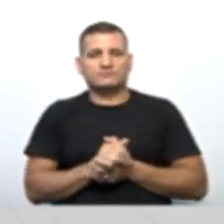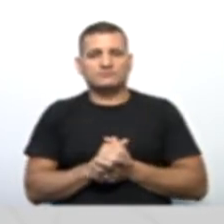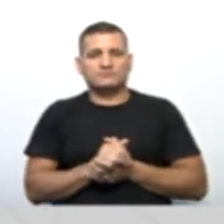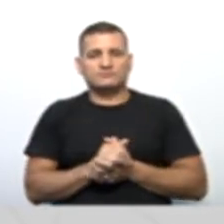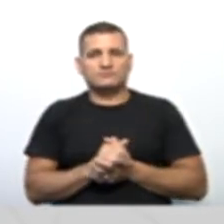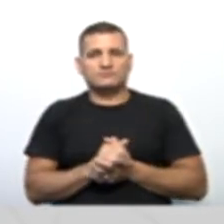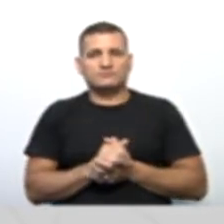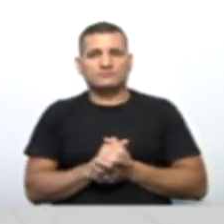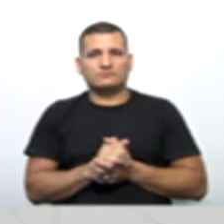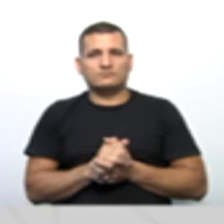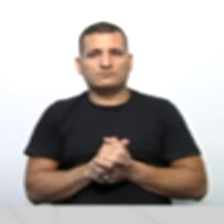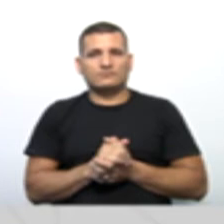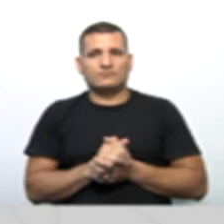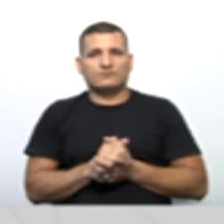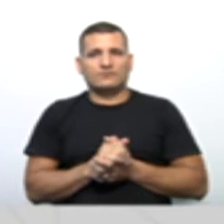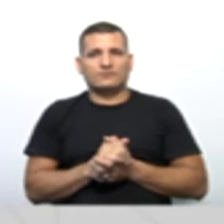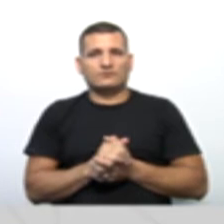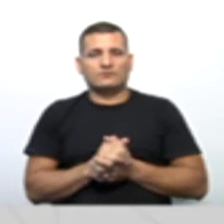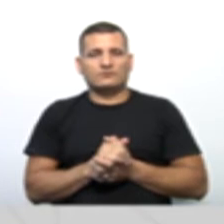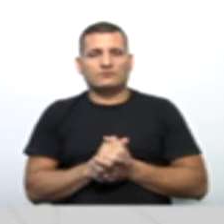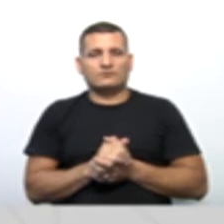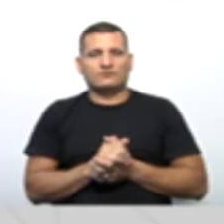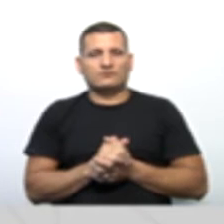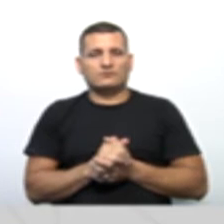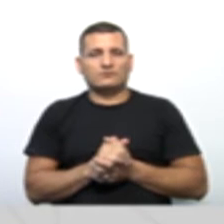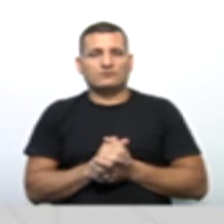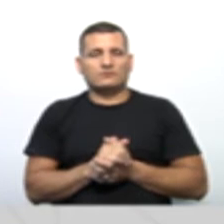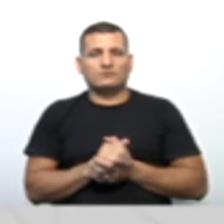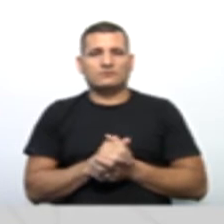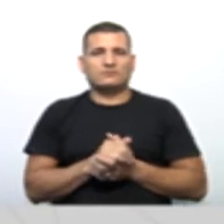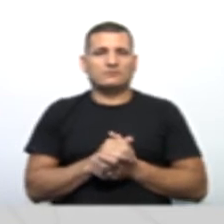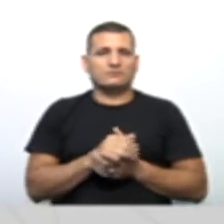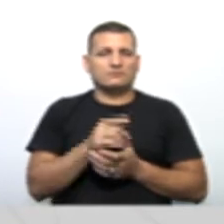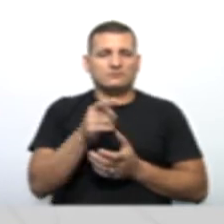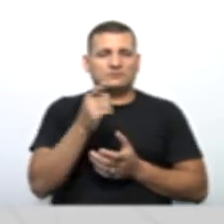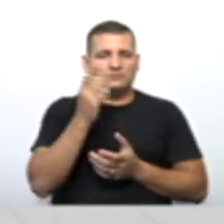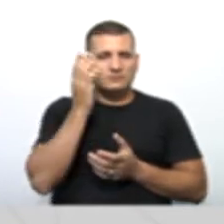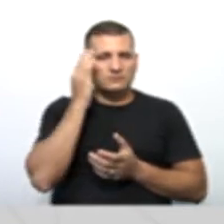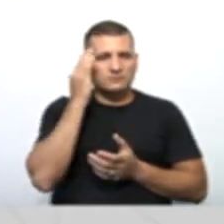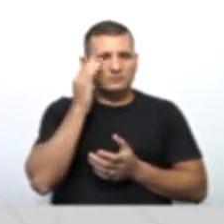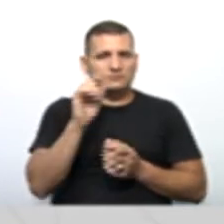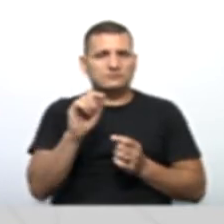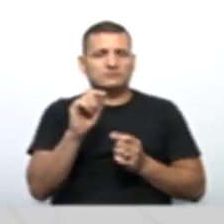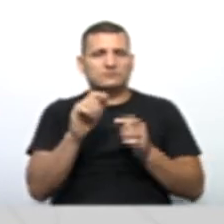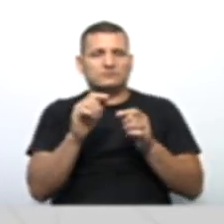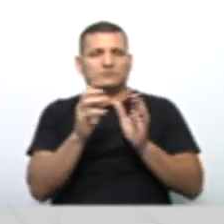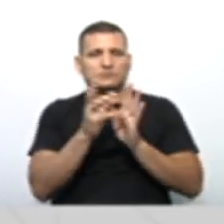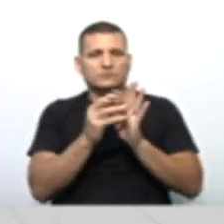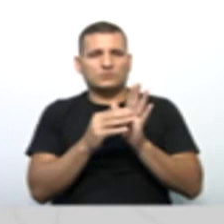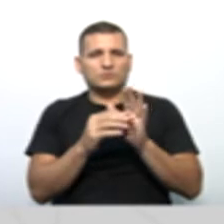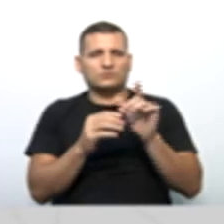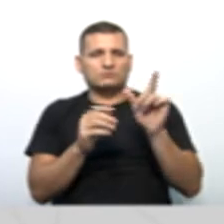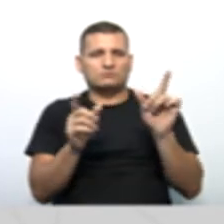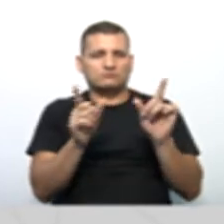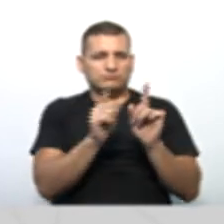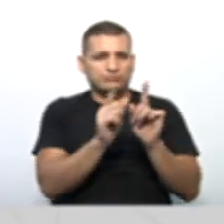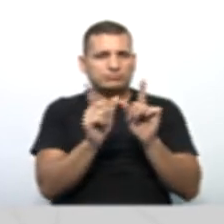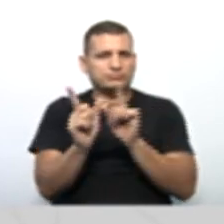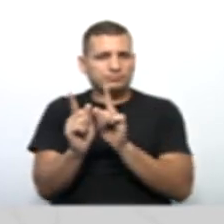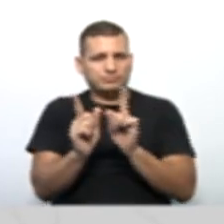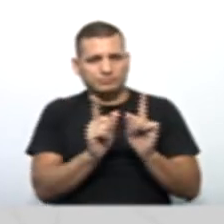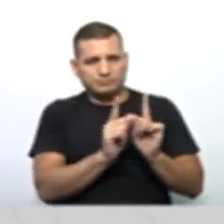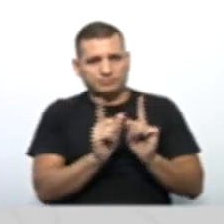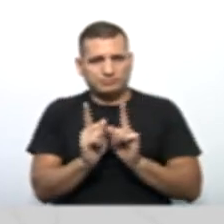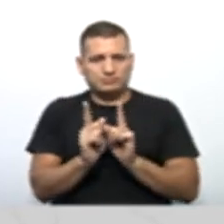é que realmente chamou a atenção então você ter essa esse discernimento de pensar em dividir o conteúdo em partes menores e utilizar essas listas